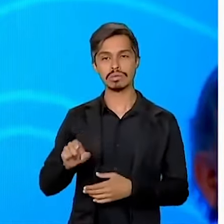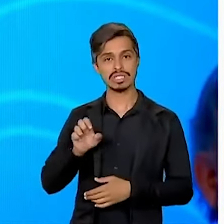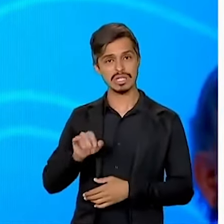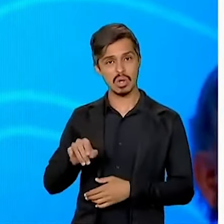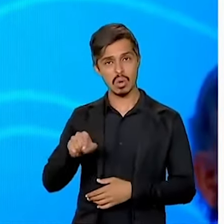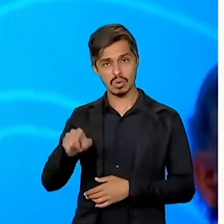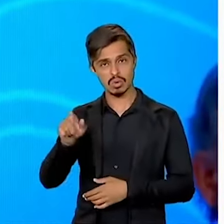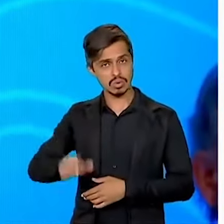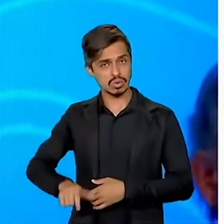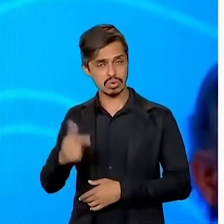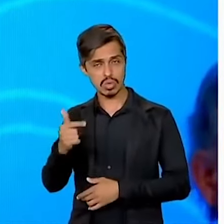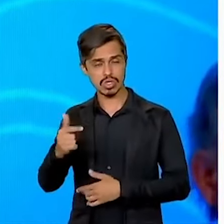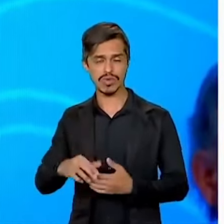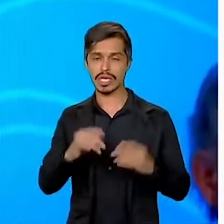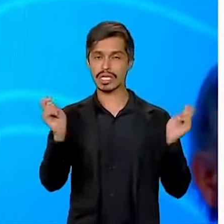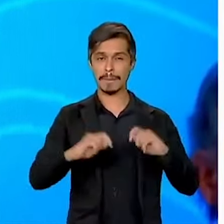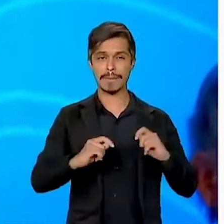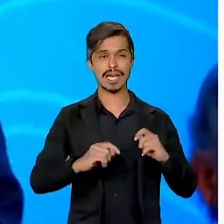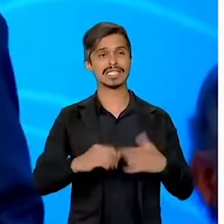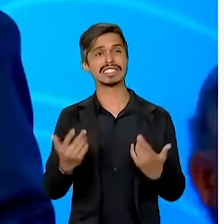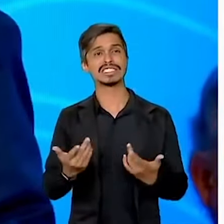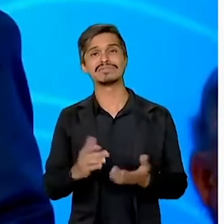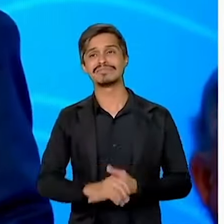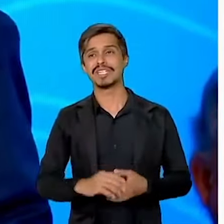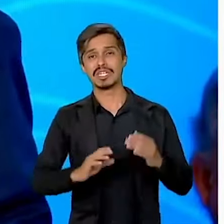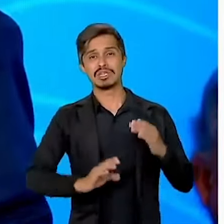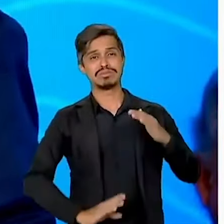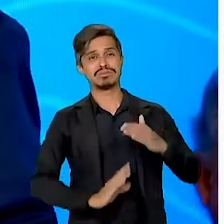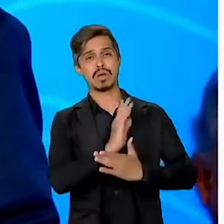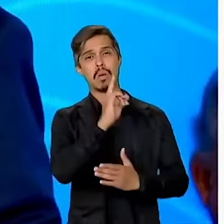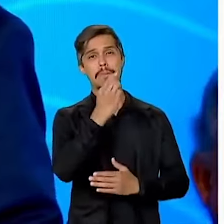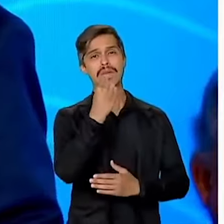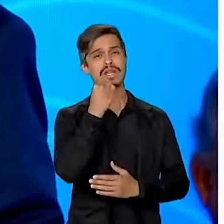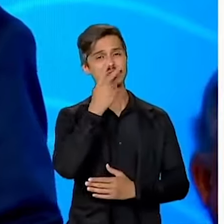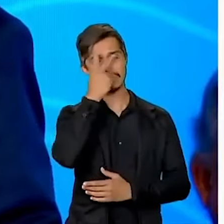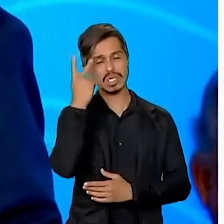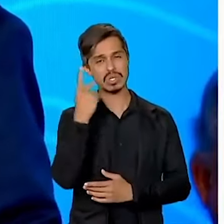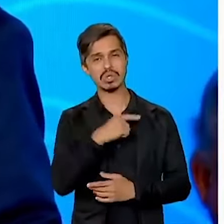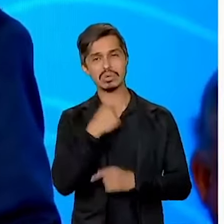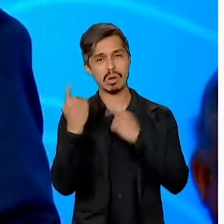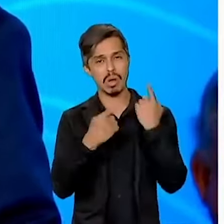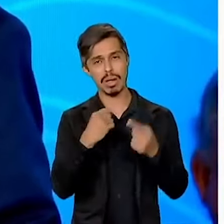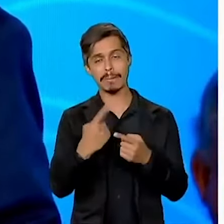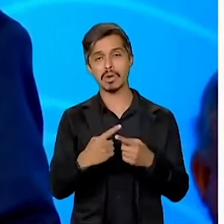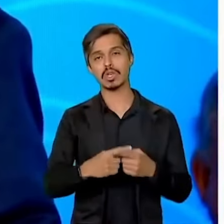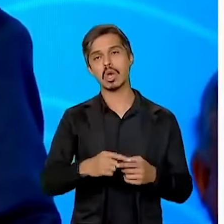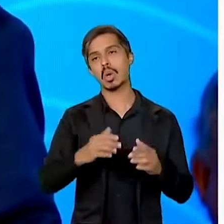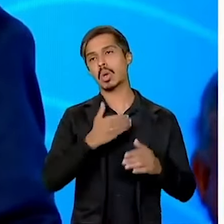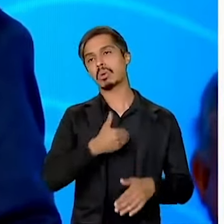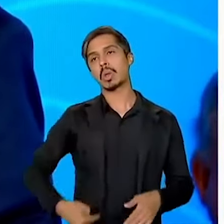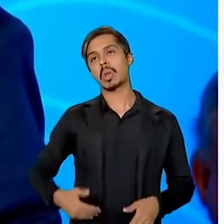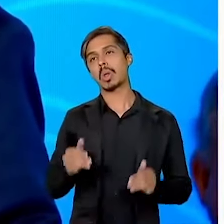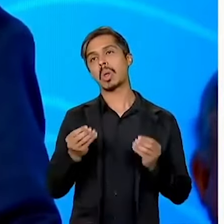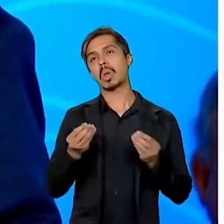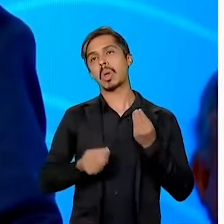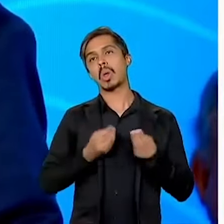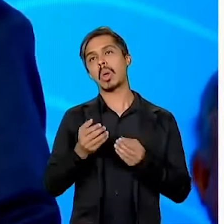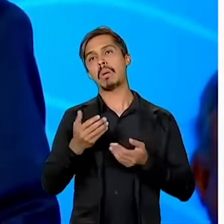tivéssemos ultrapassado mais de 1 milhão de pessoas, porque o governo não sabia como